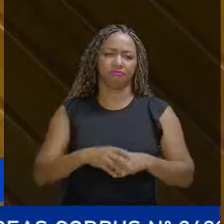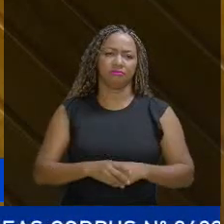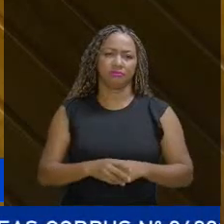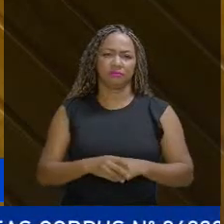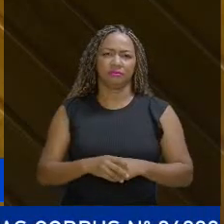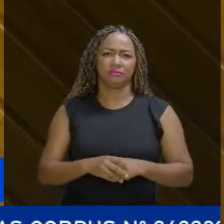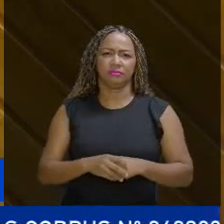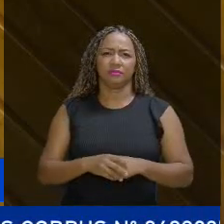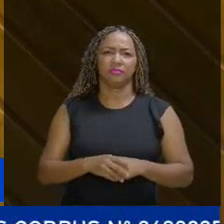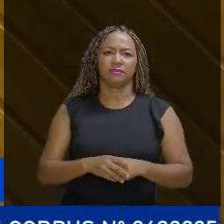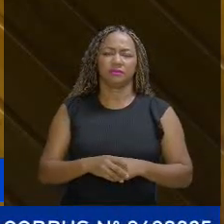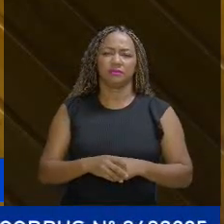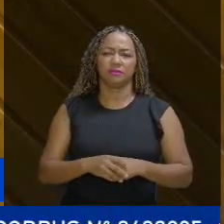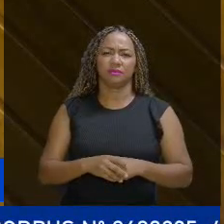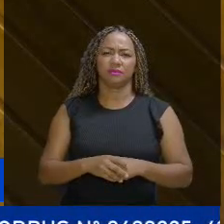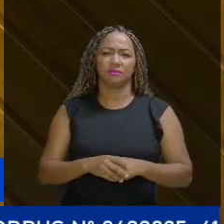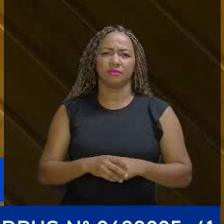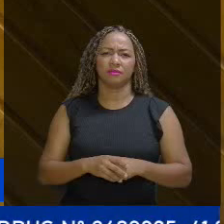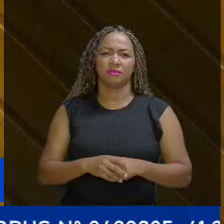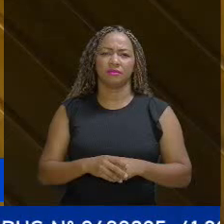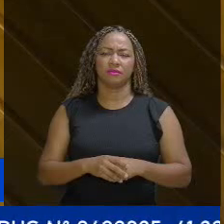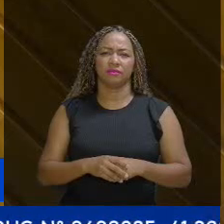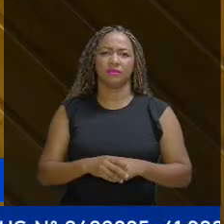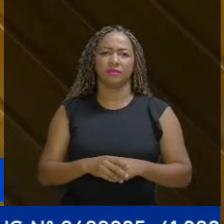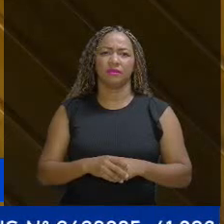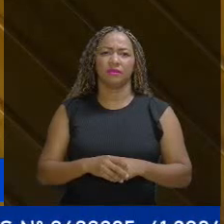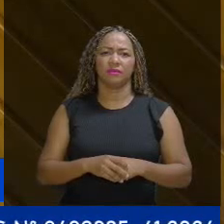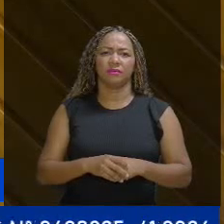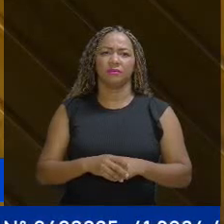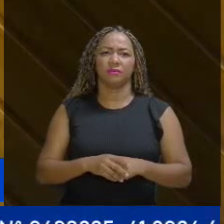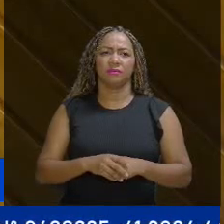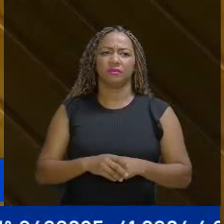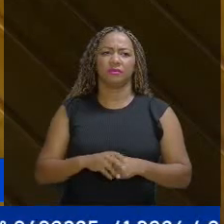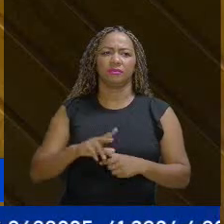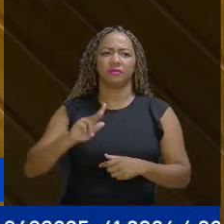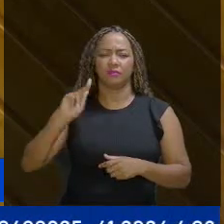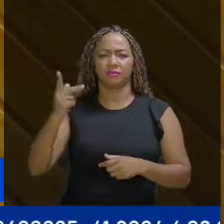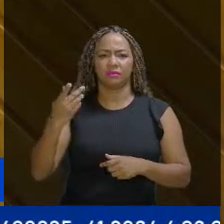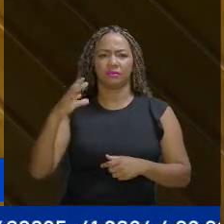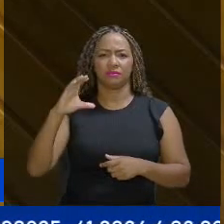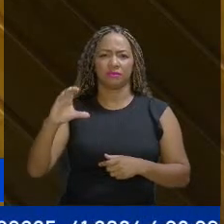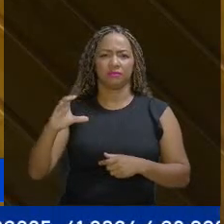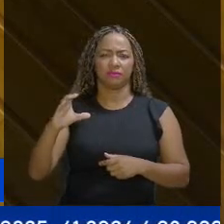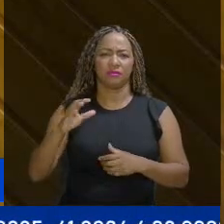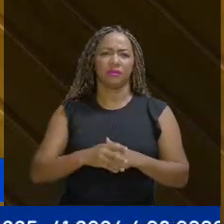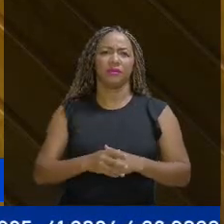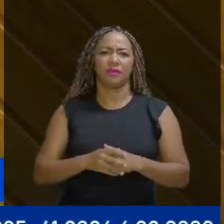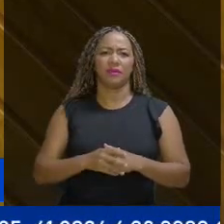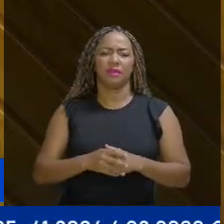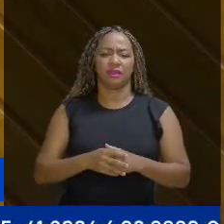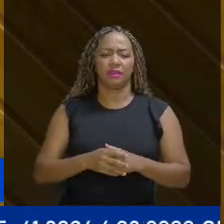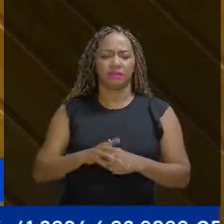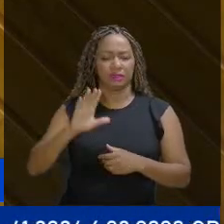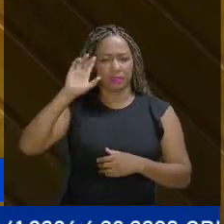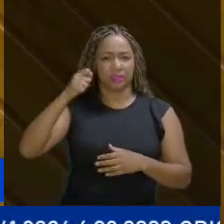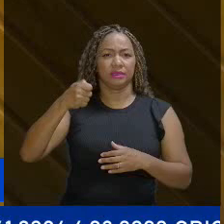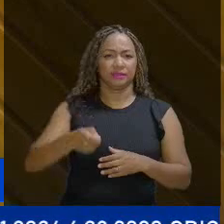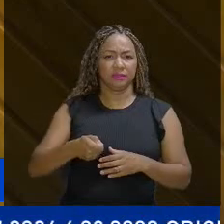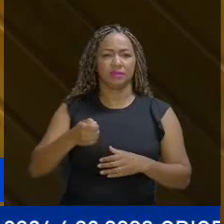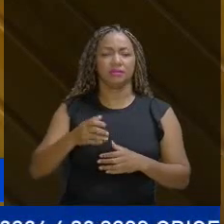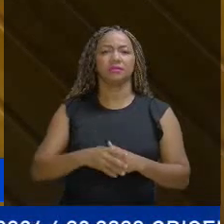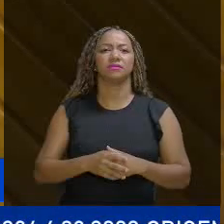uma correção na atuação. Esse habeas corpus não é contra uma decisão do juiz das garantias, o que deveria ter